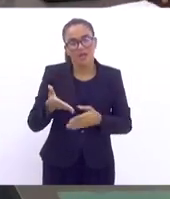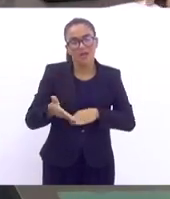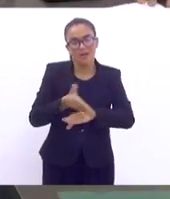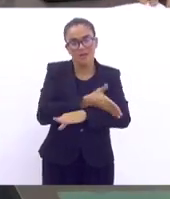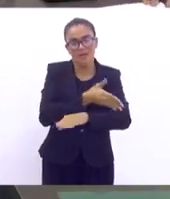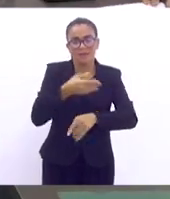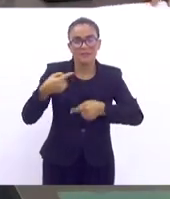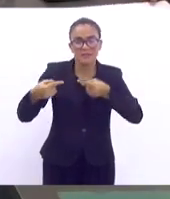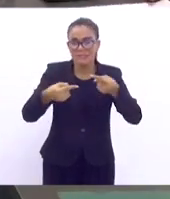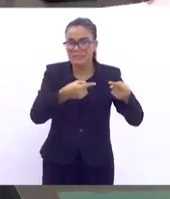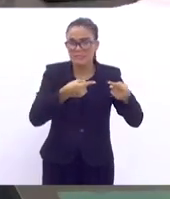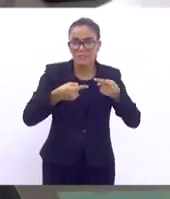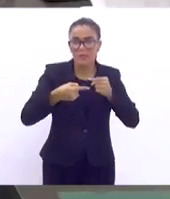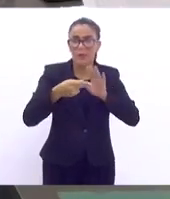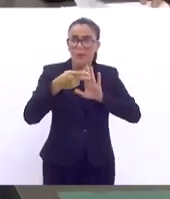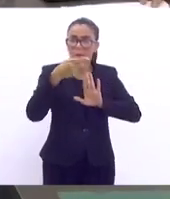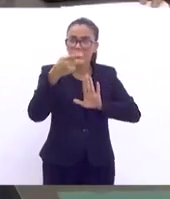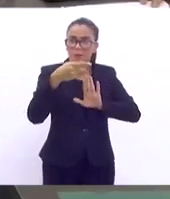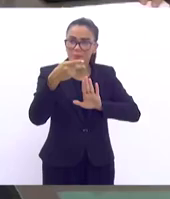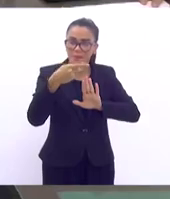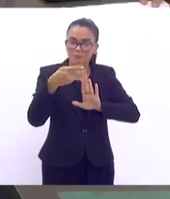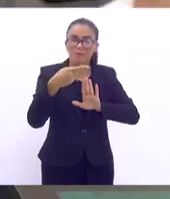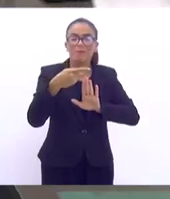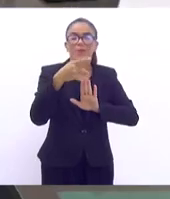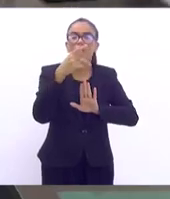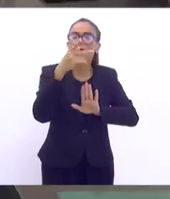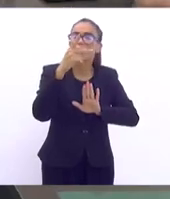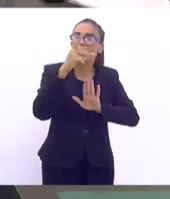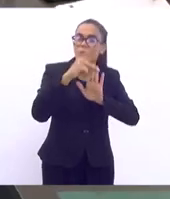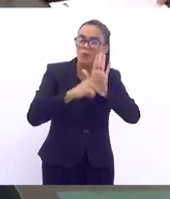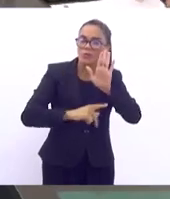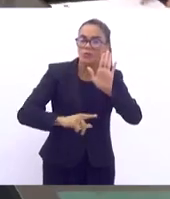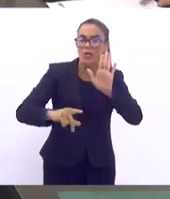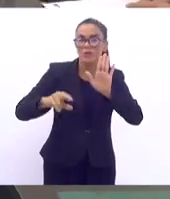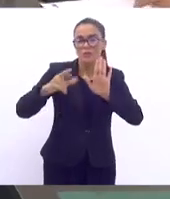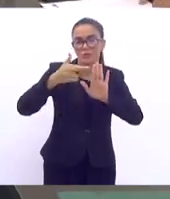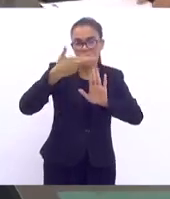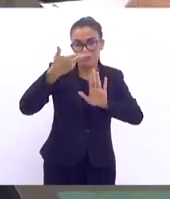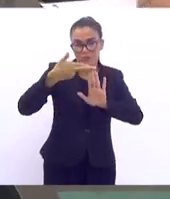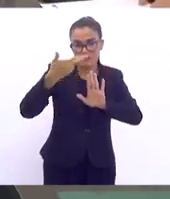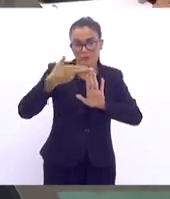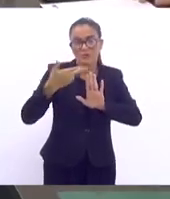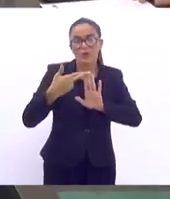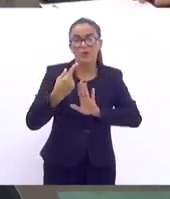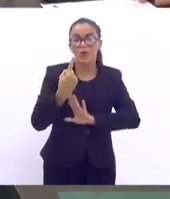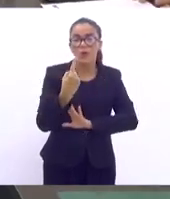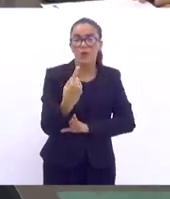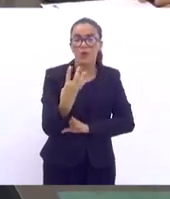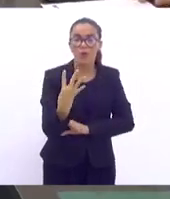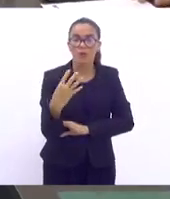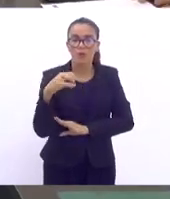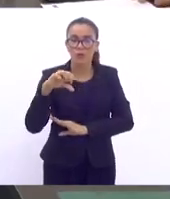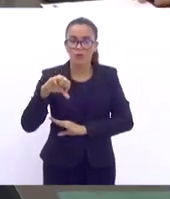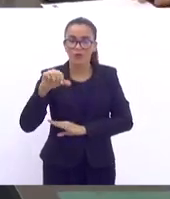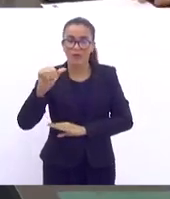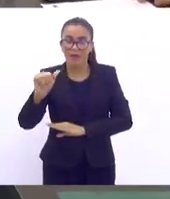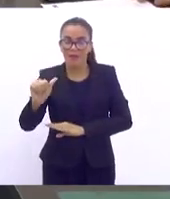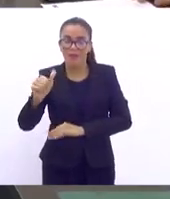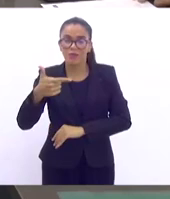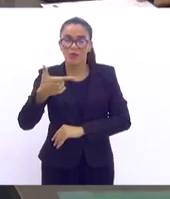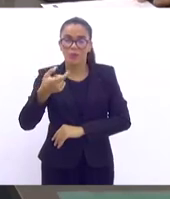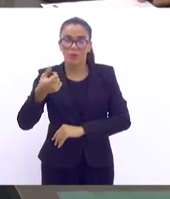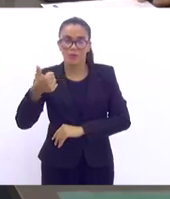o parecer do projeto de resolução 149 a de 2019